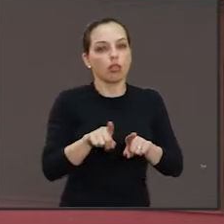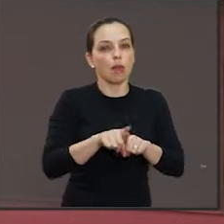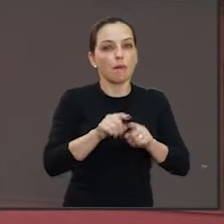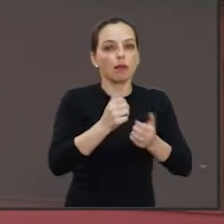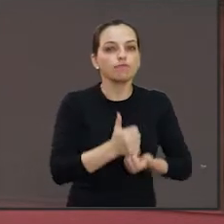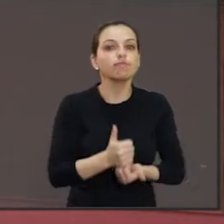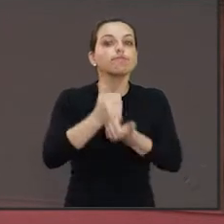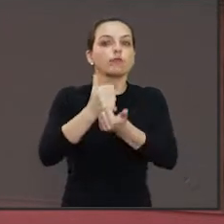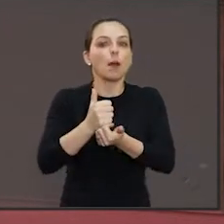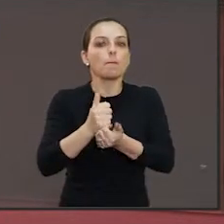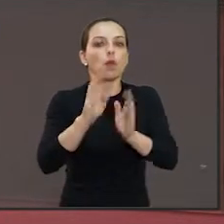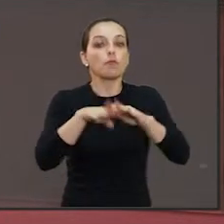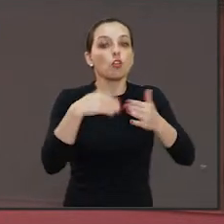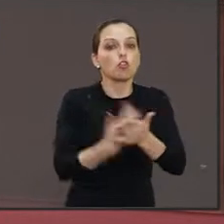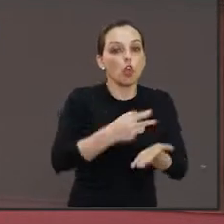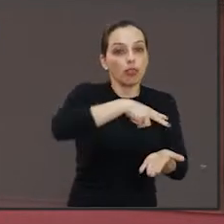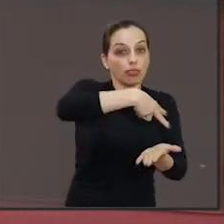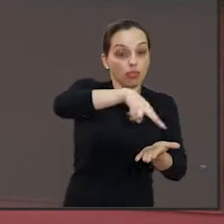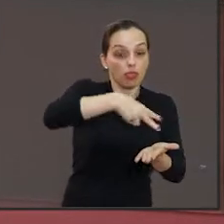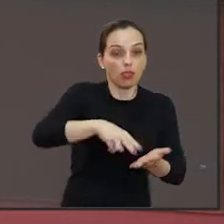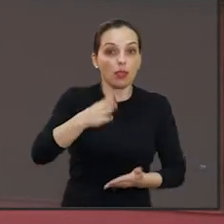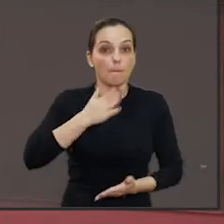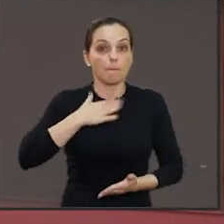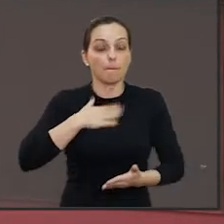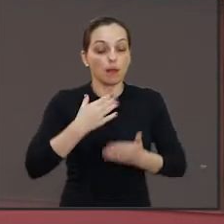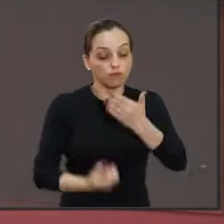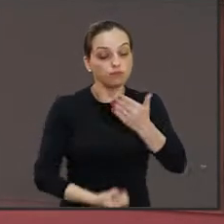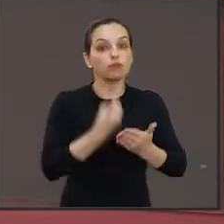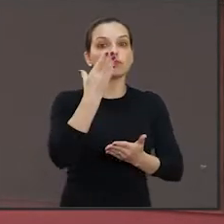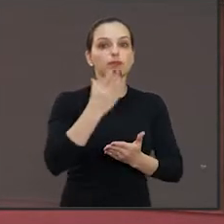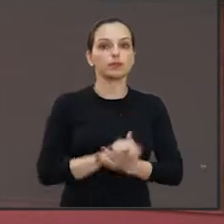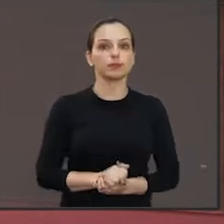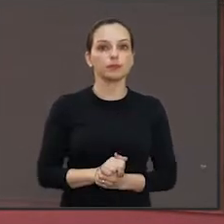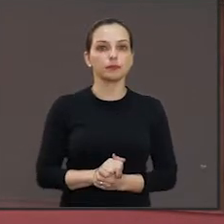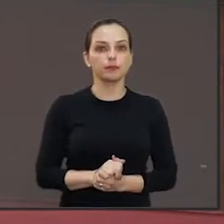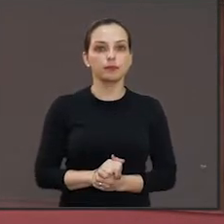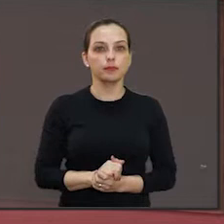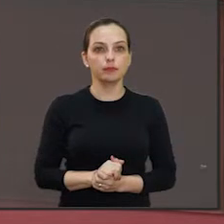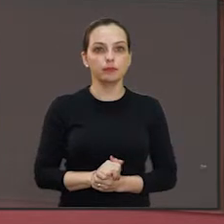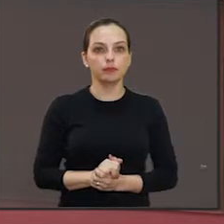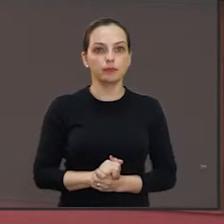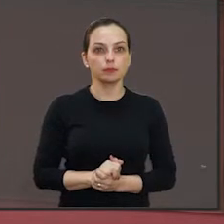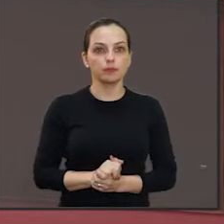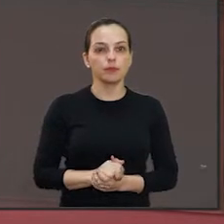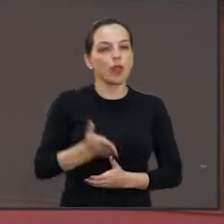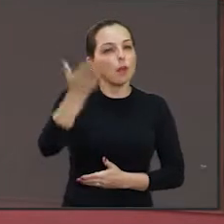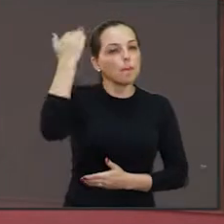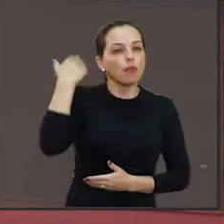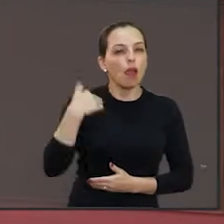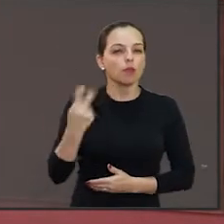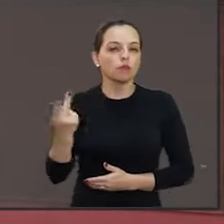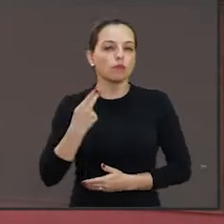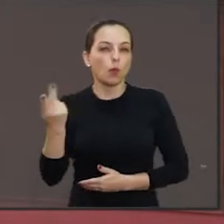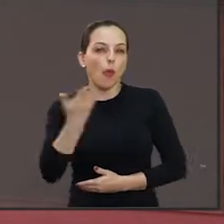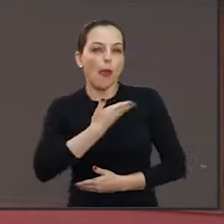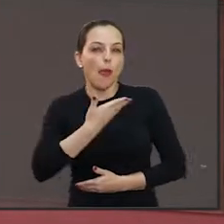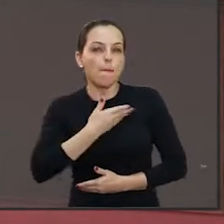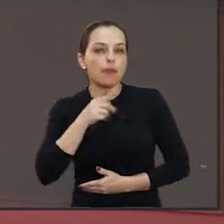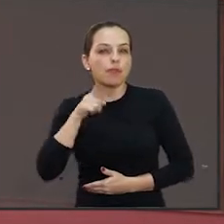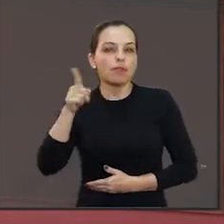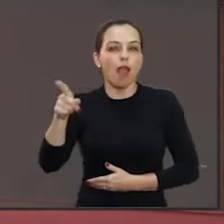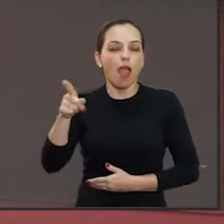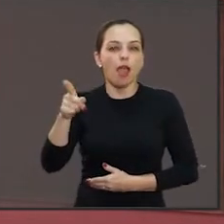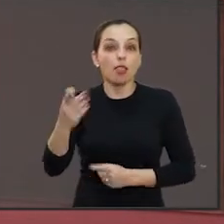incentivou na dança, inclusive para abrir o Balé Renata Crespi. A gente ficou tão amiga que às vezes eu penso, ela já